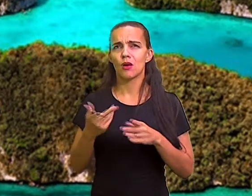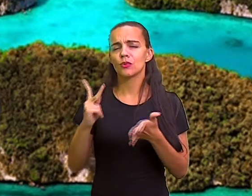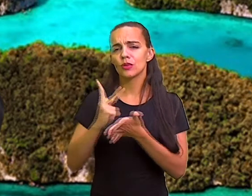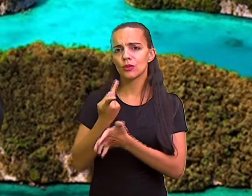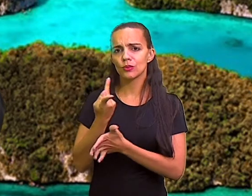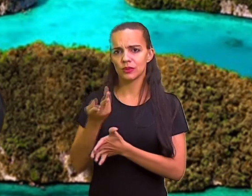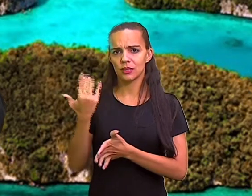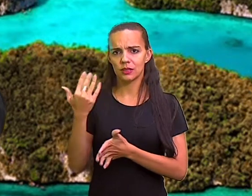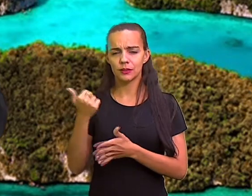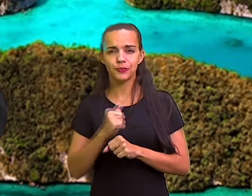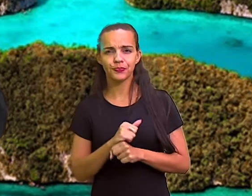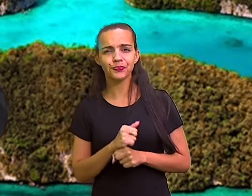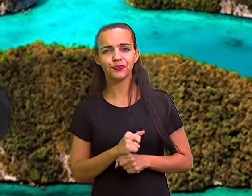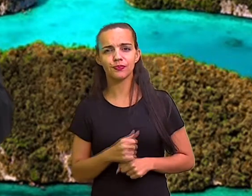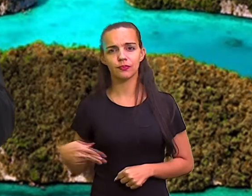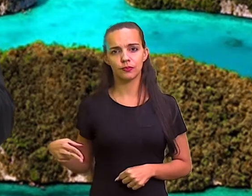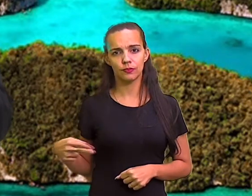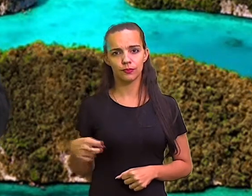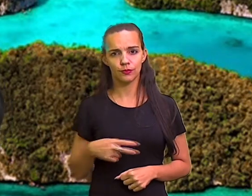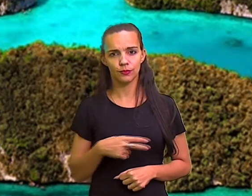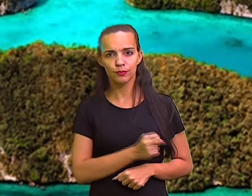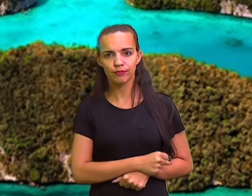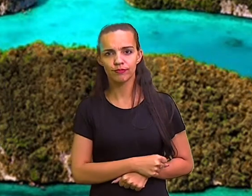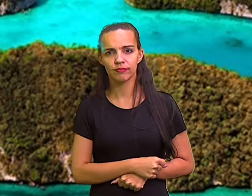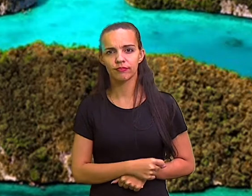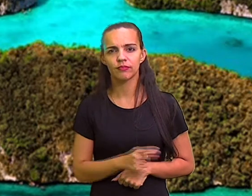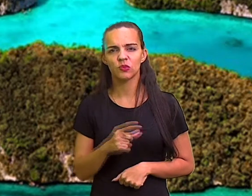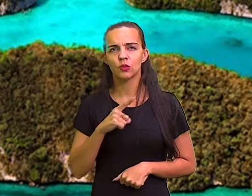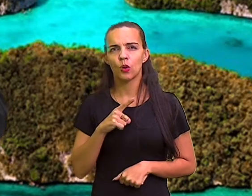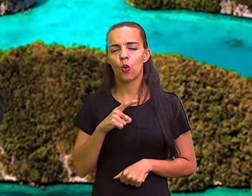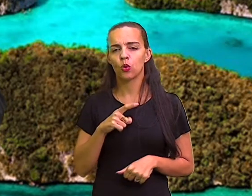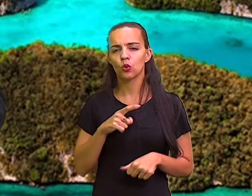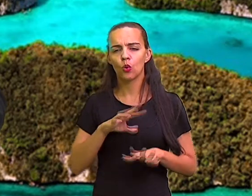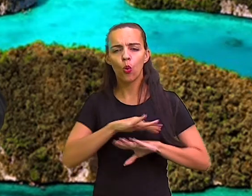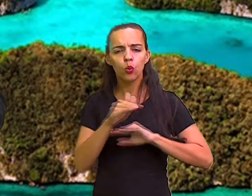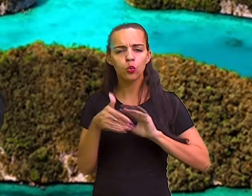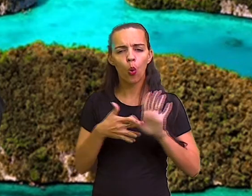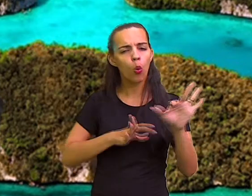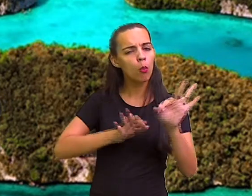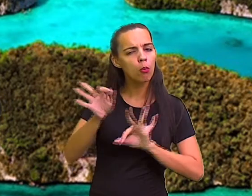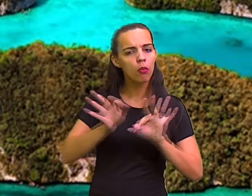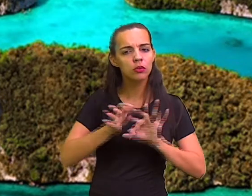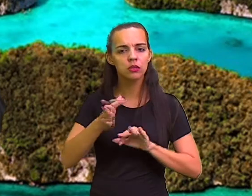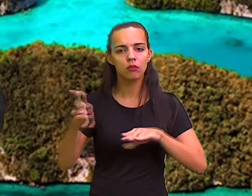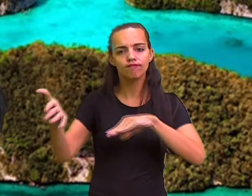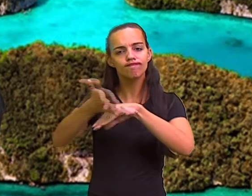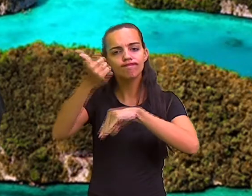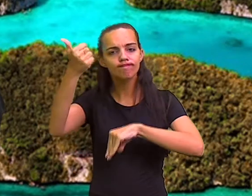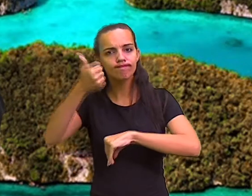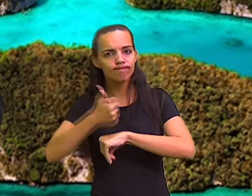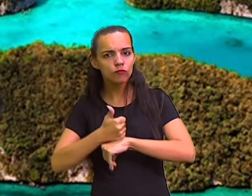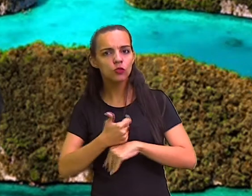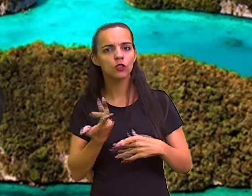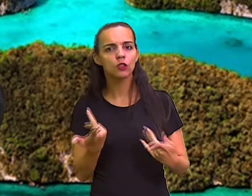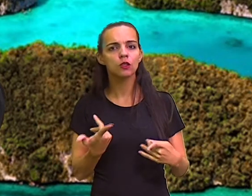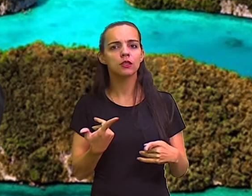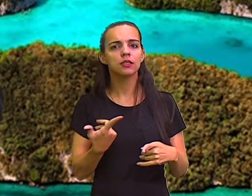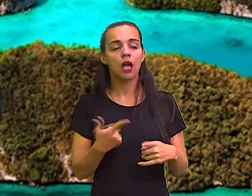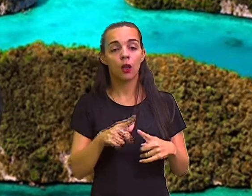Indonésia, da processo de colonização, que nós sabemos que quando um povo